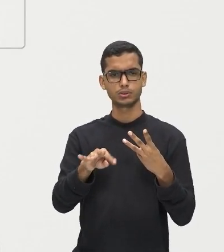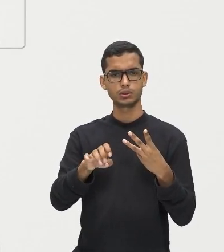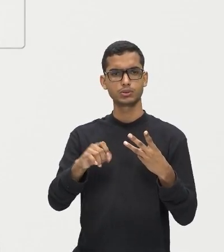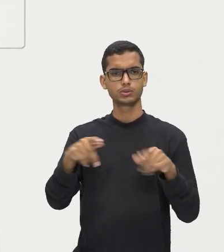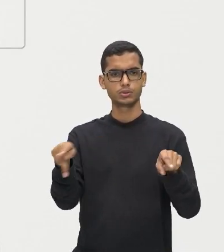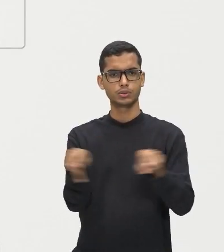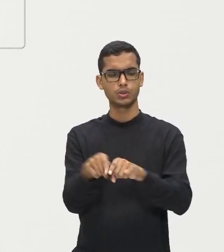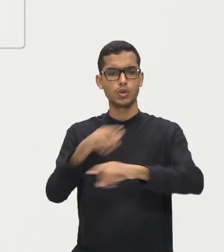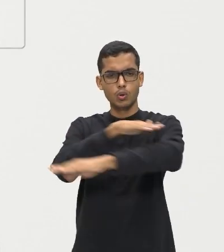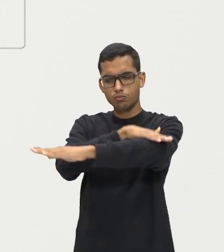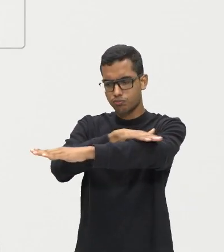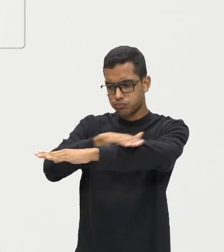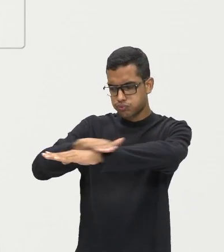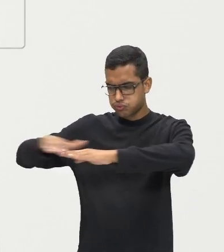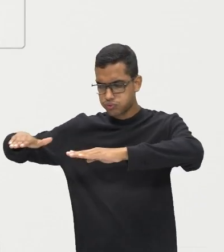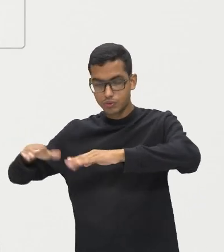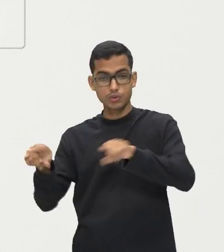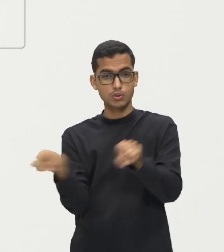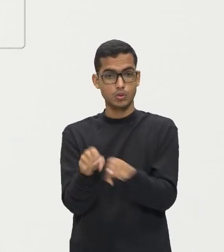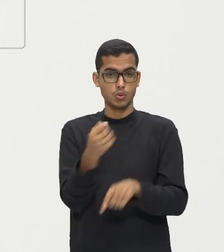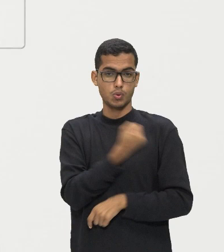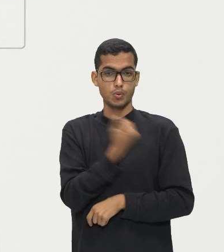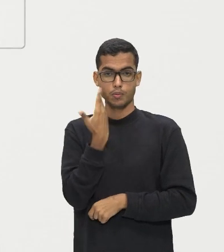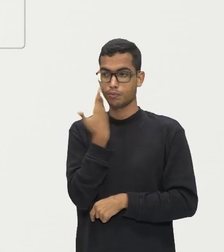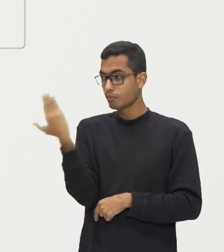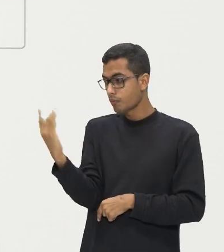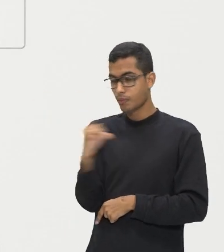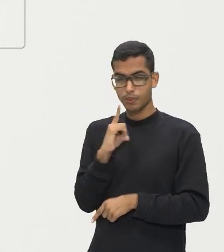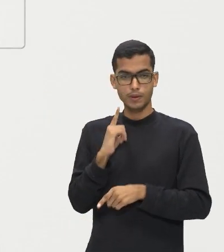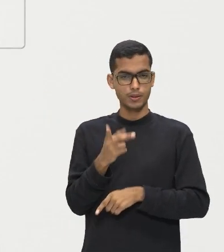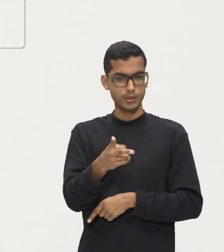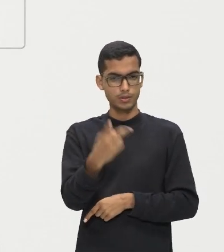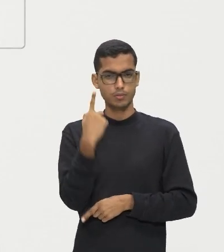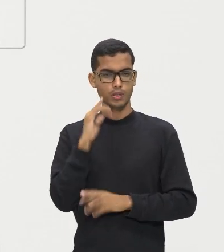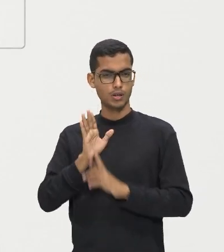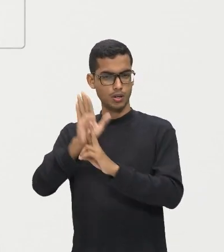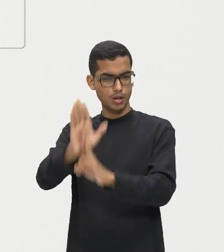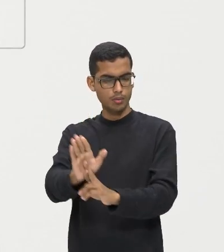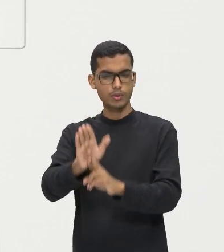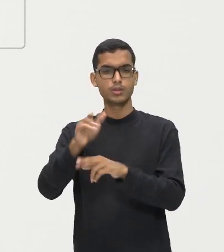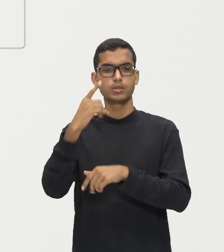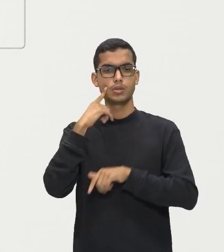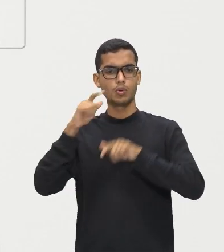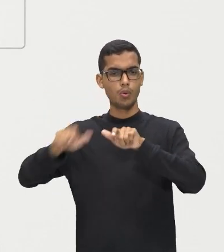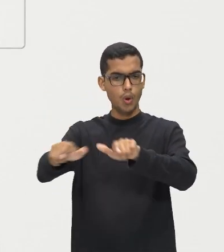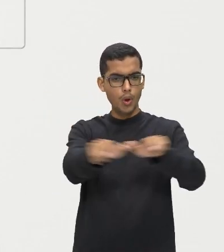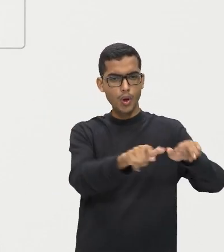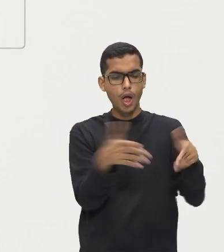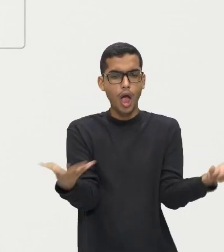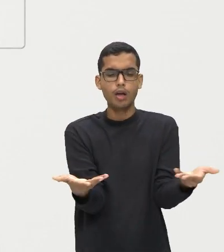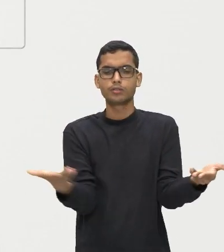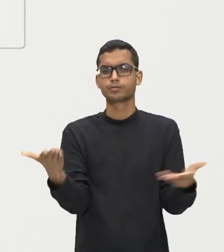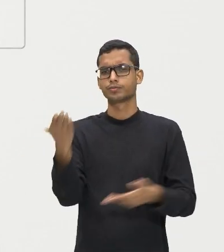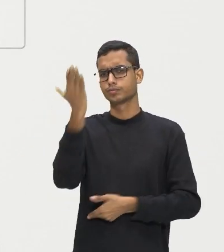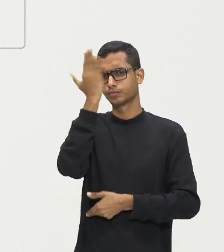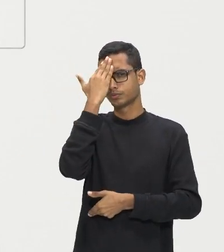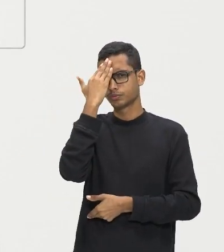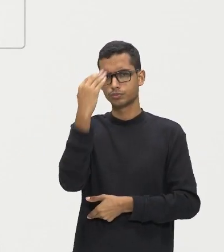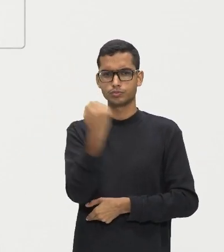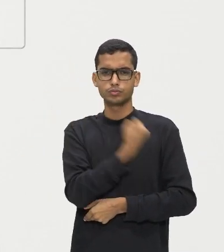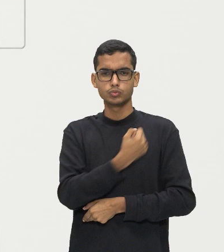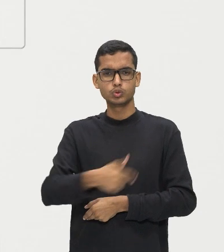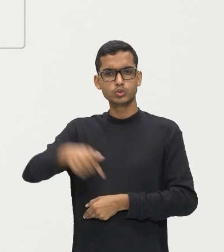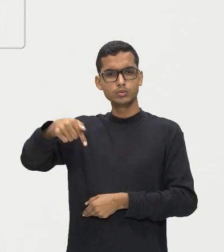cada númerozinho representa uma subunidade. Então, eu quero saber qual é o relevo, a subunidade do número